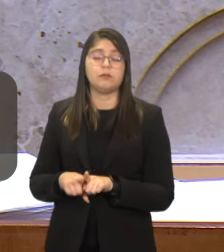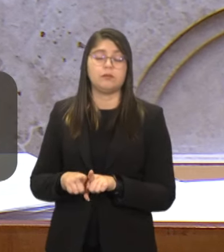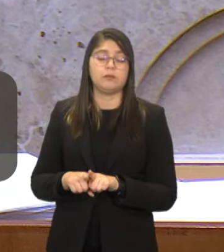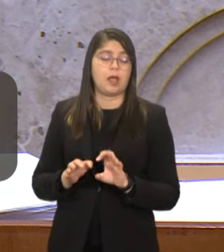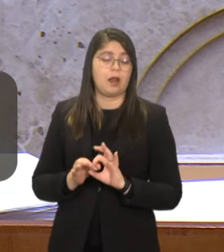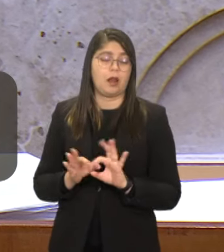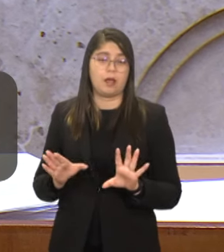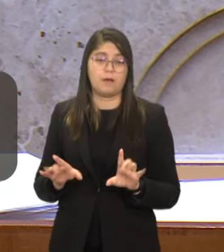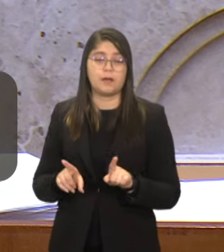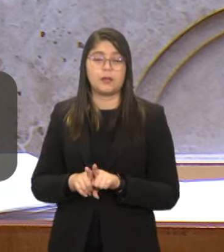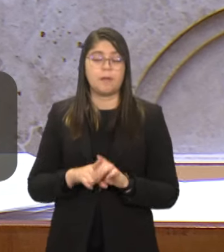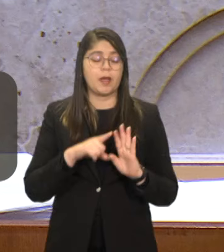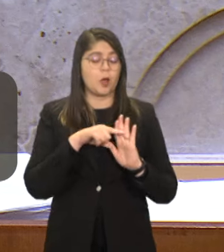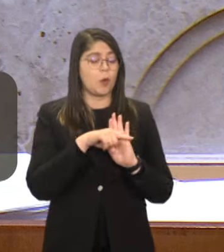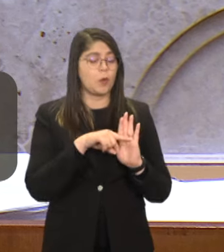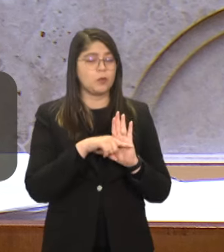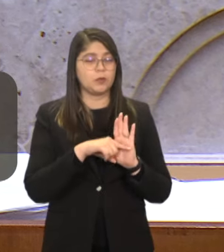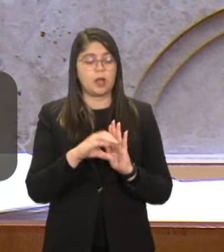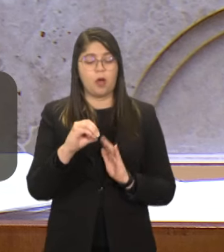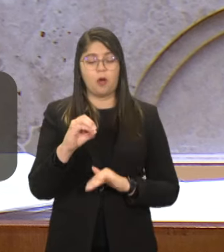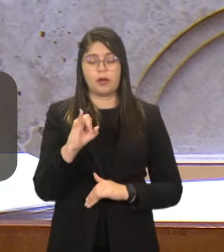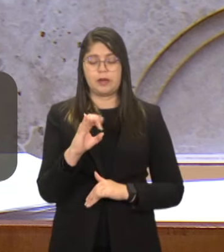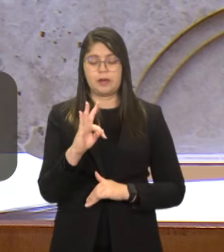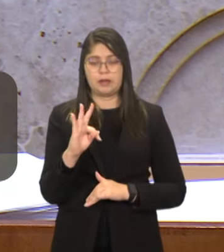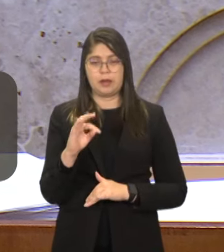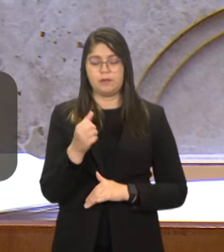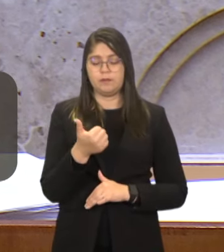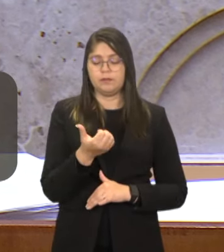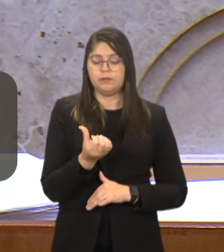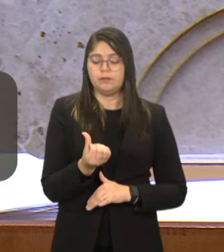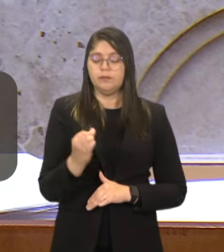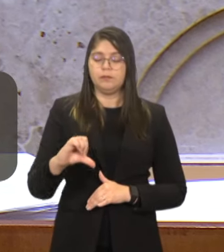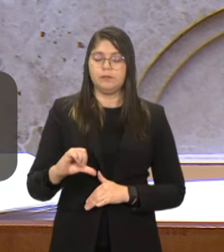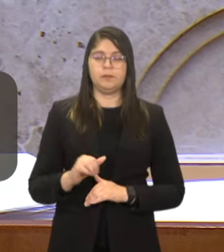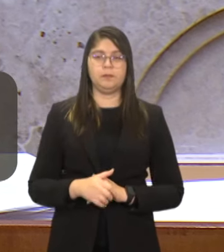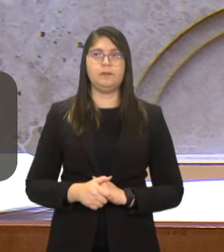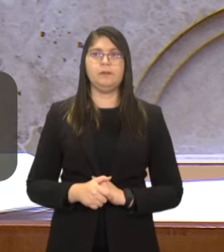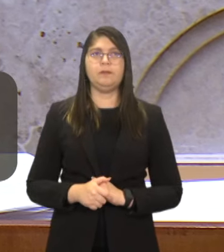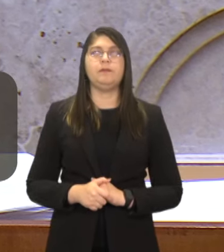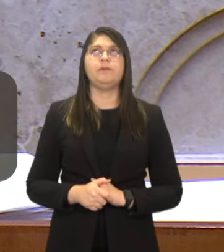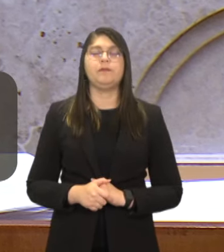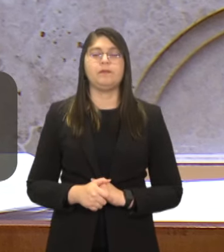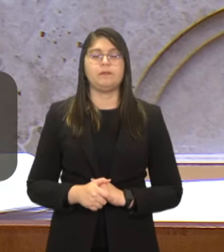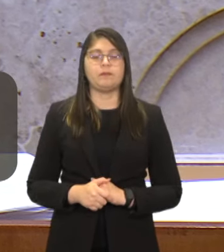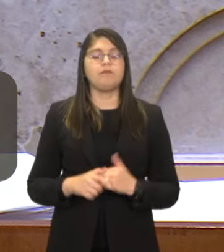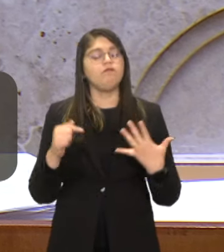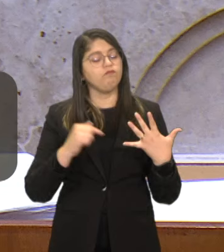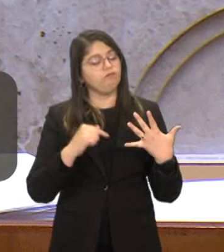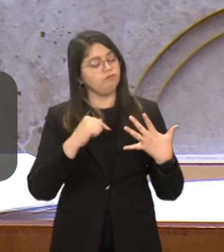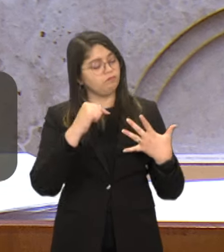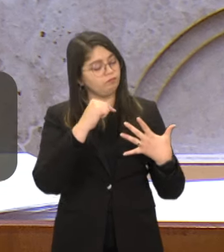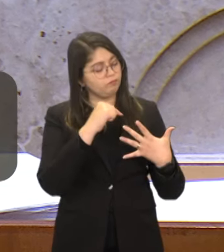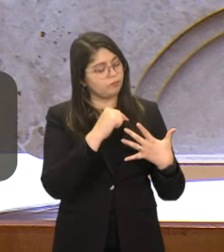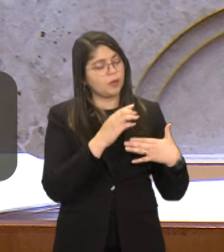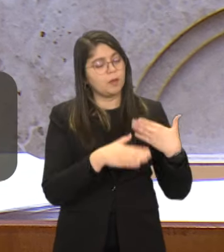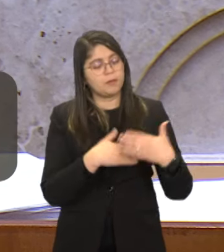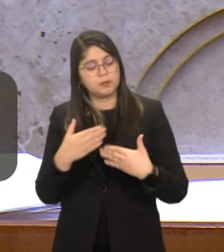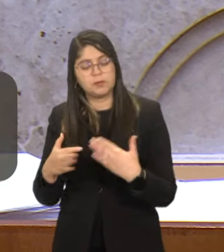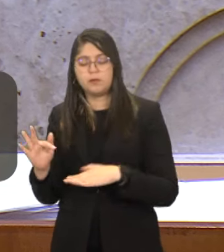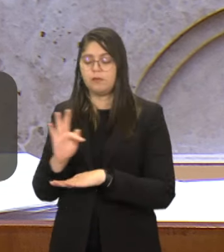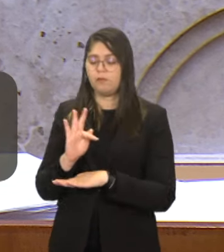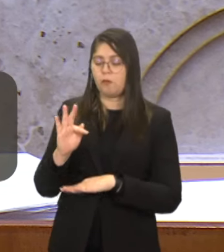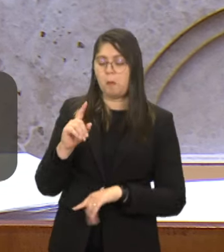de consulta da Convenção OIT 169. Verificada a regularidade procedimental, formal e